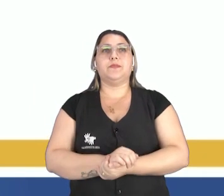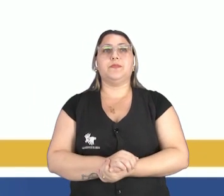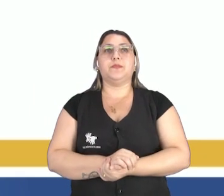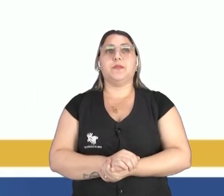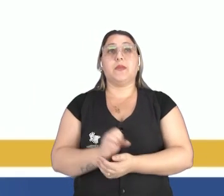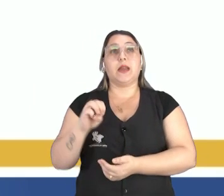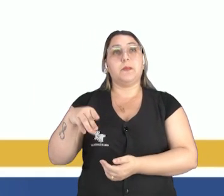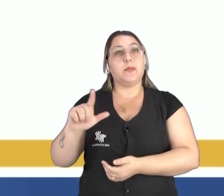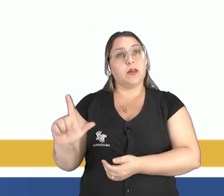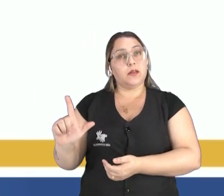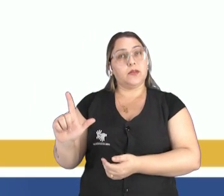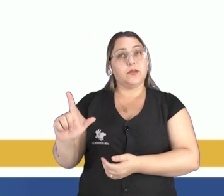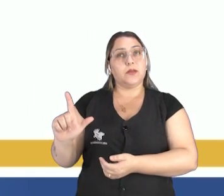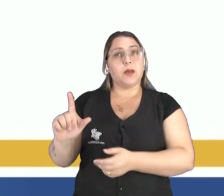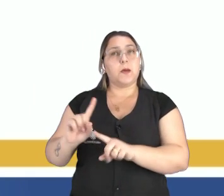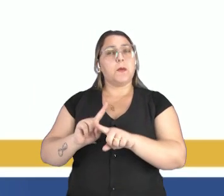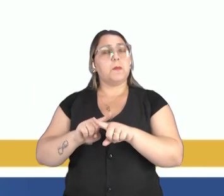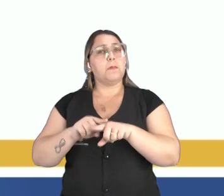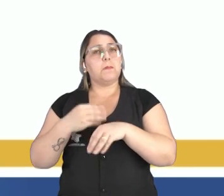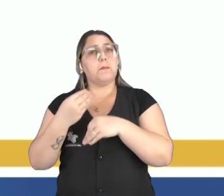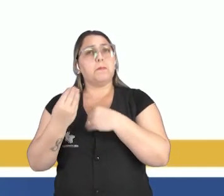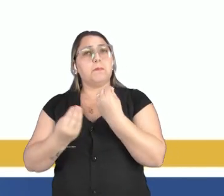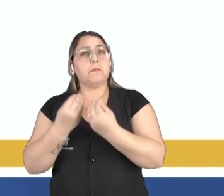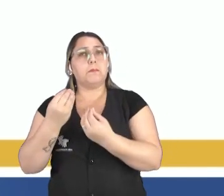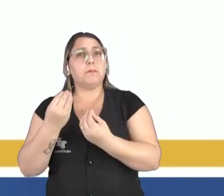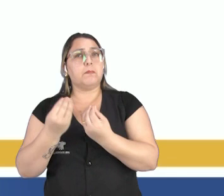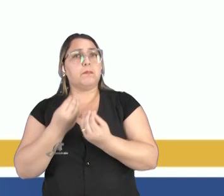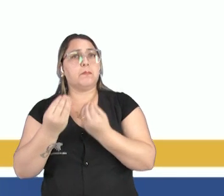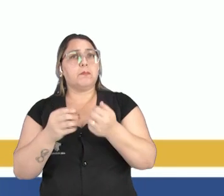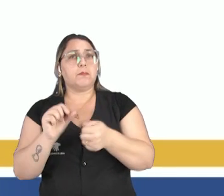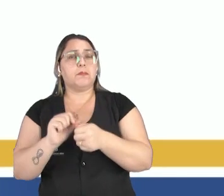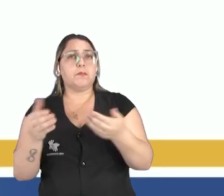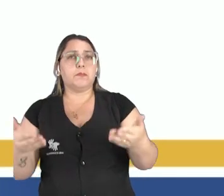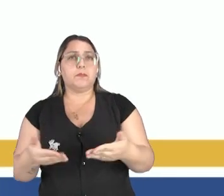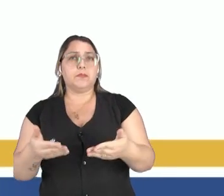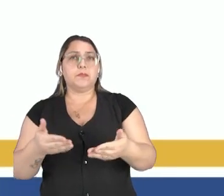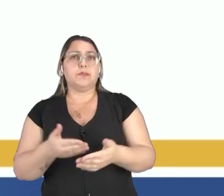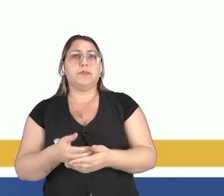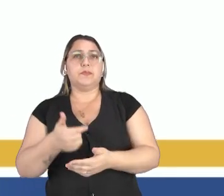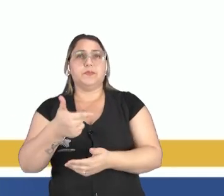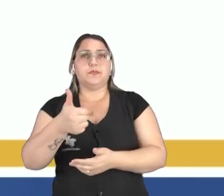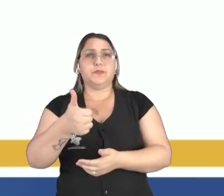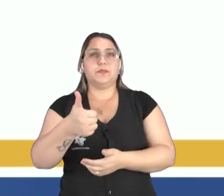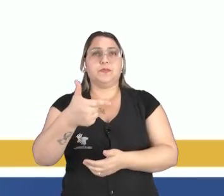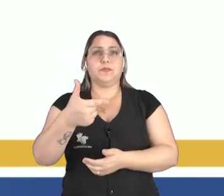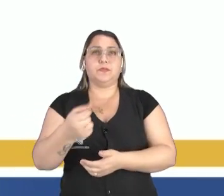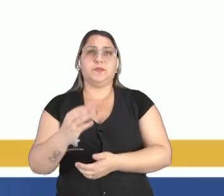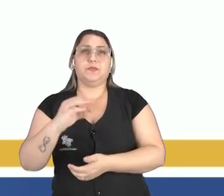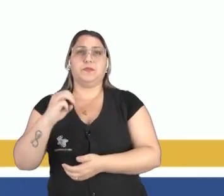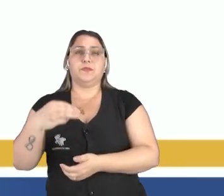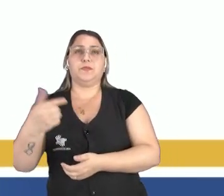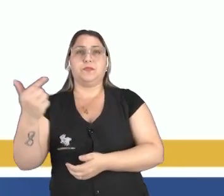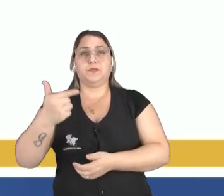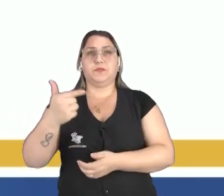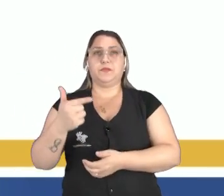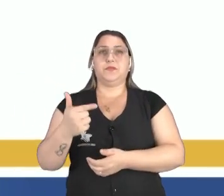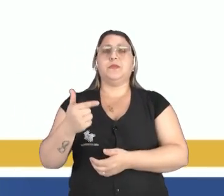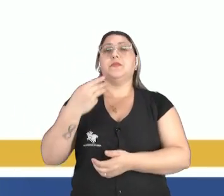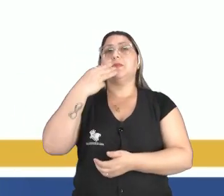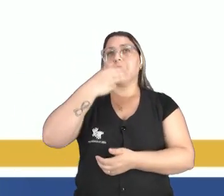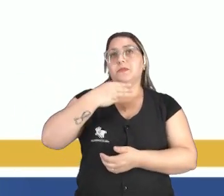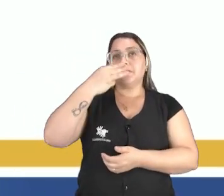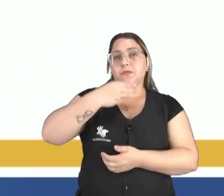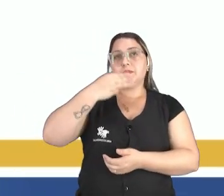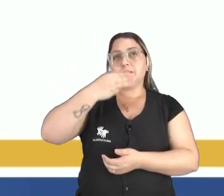tudo em ml, ó. Mas como é que eu faço agora, professor? 120 centímetros cúbicos é para uma parte de